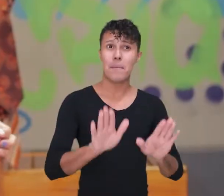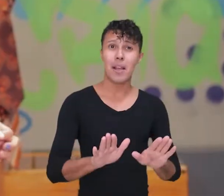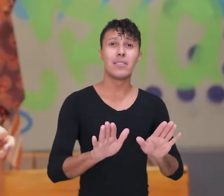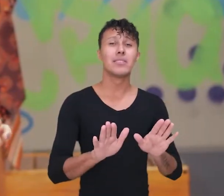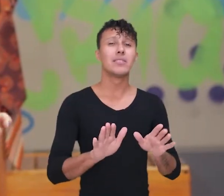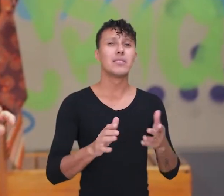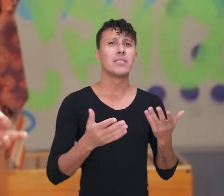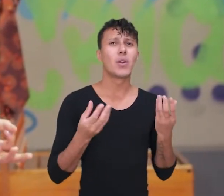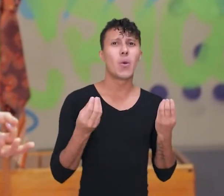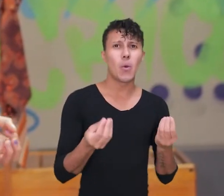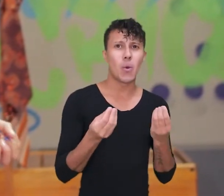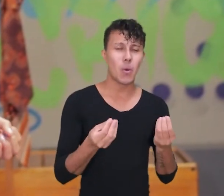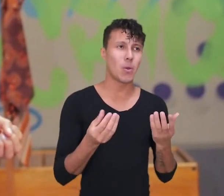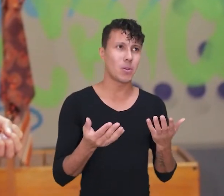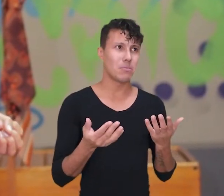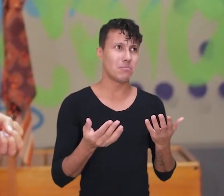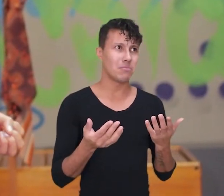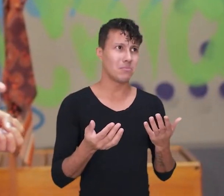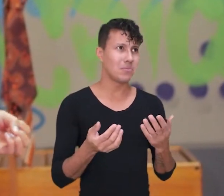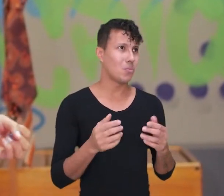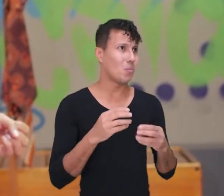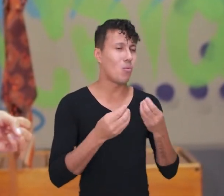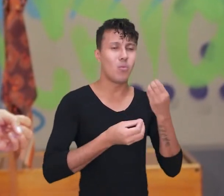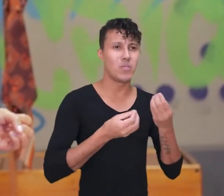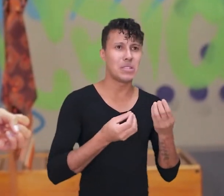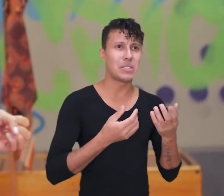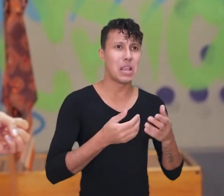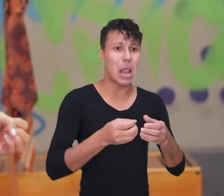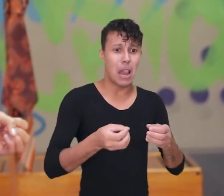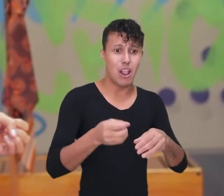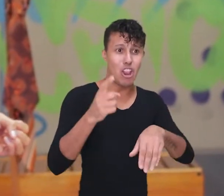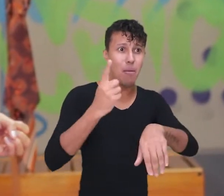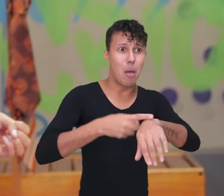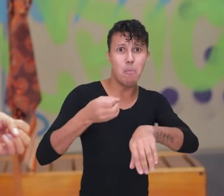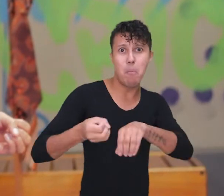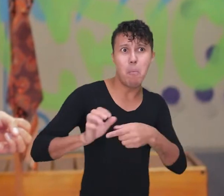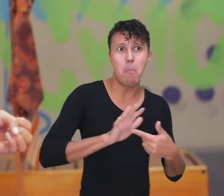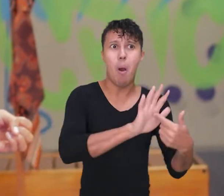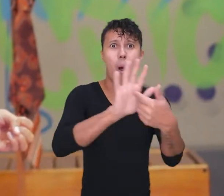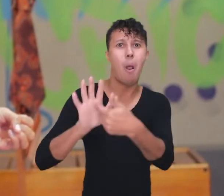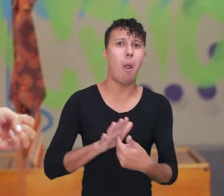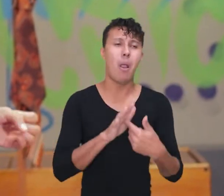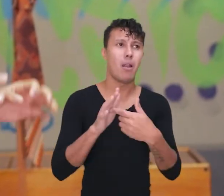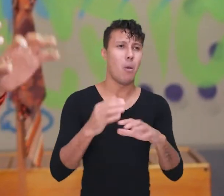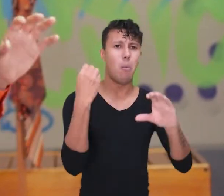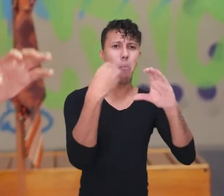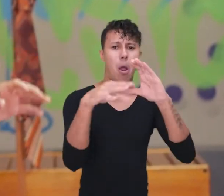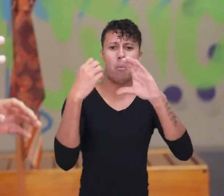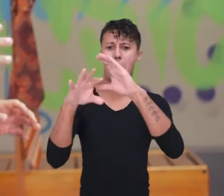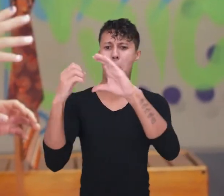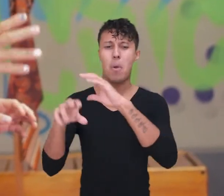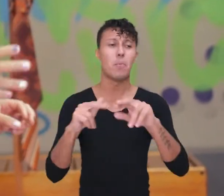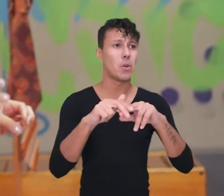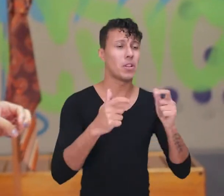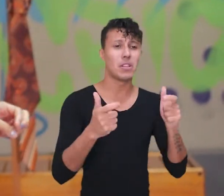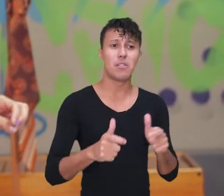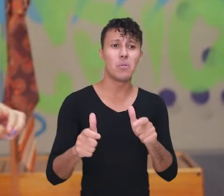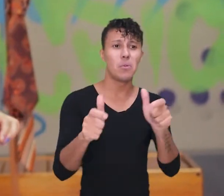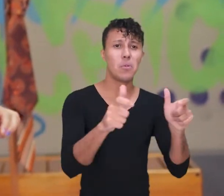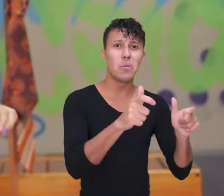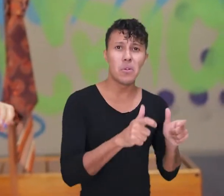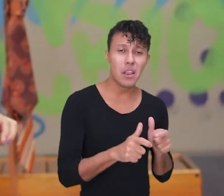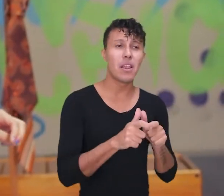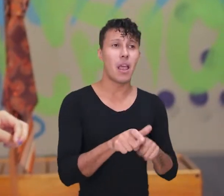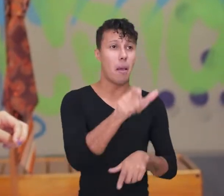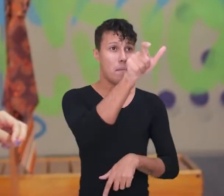a última música que foi lançada, ela é só uma música que foi lançada. E aí existem lugares que